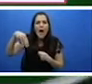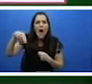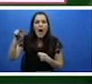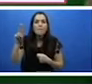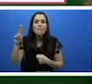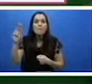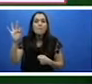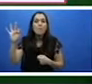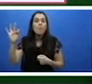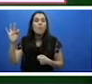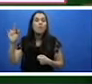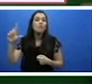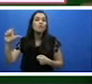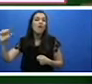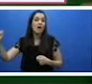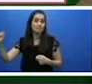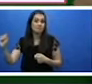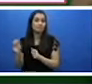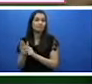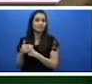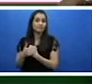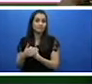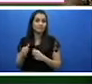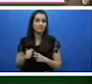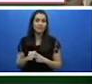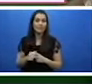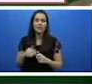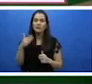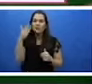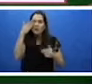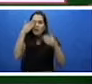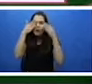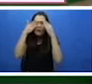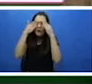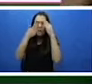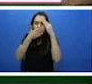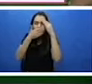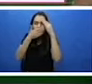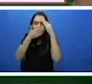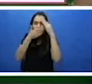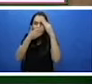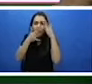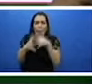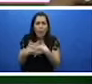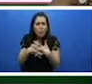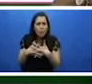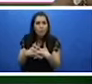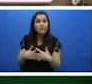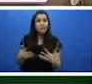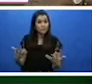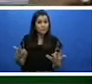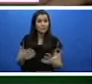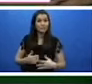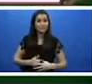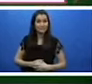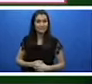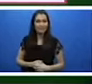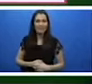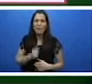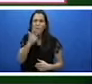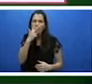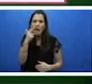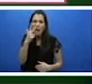até tamparmos assim o olhinho, a boquinha, confunde até nós mesmos ao olhar. Então, as